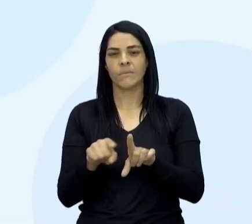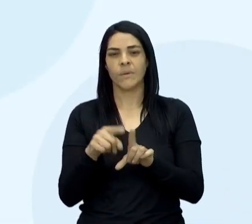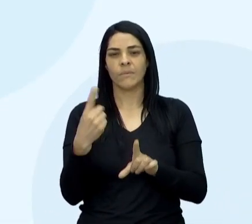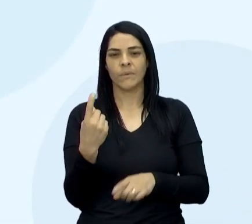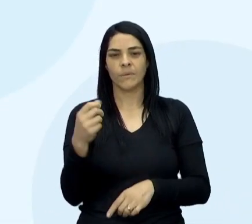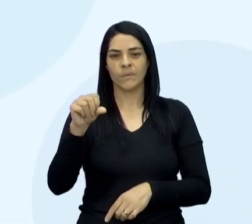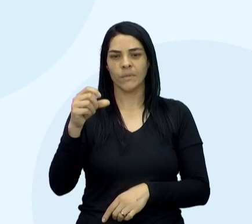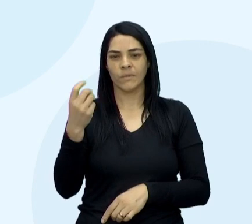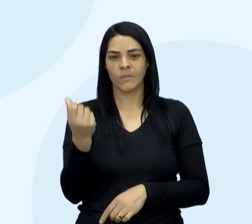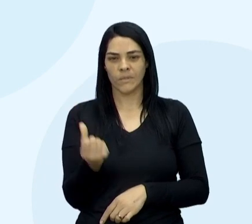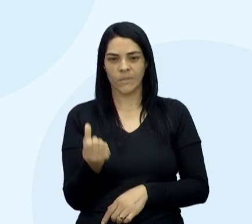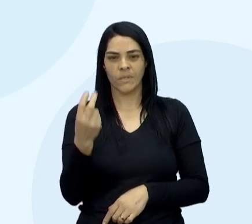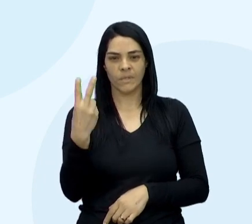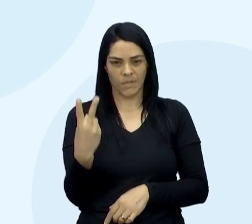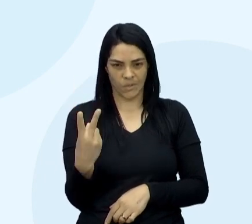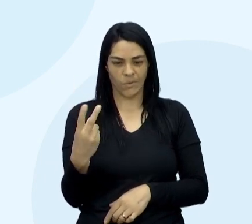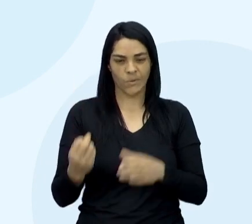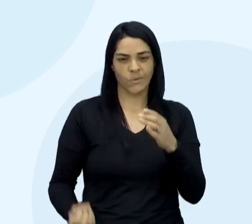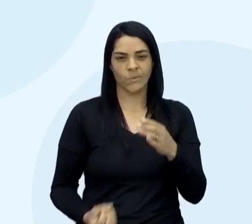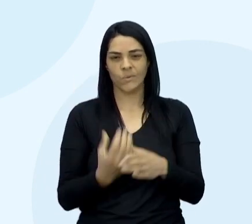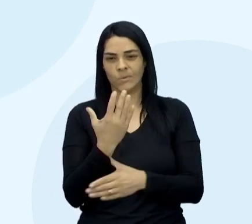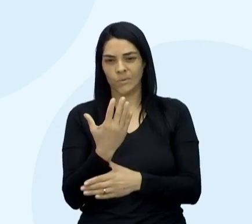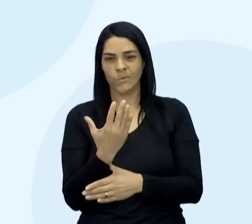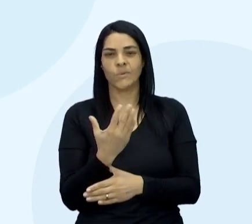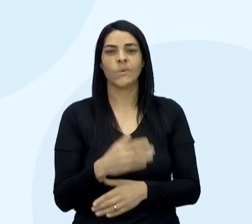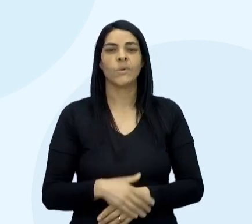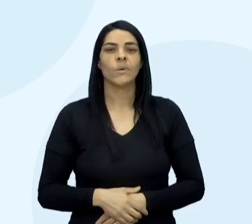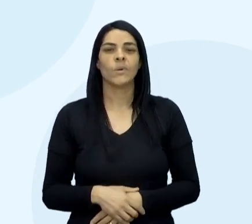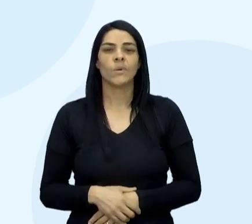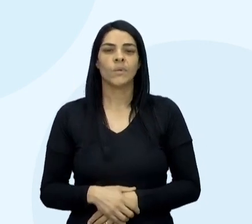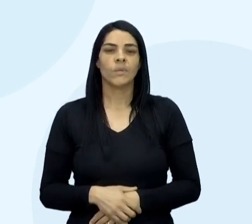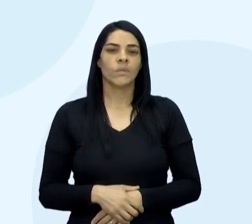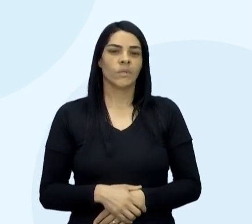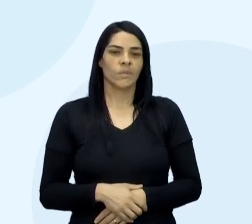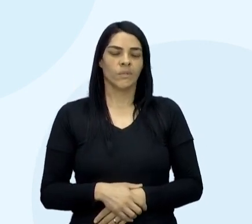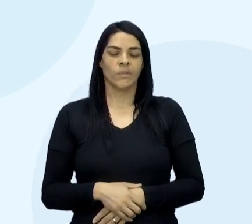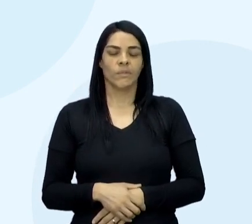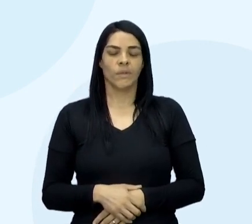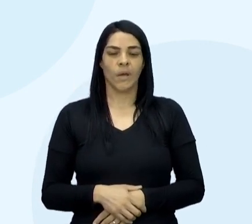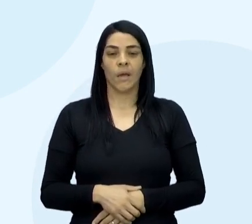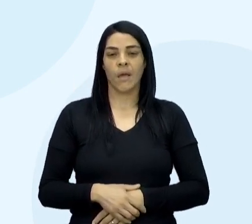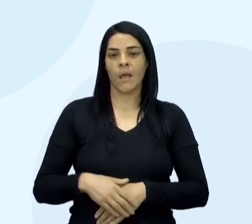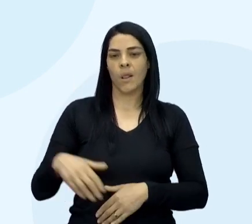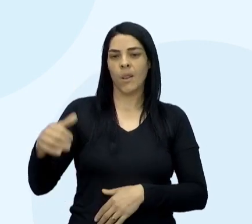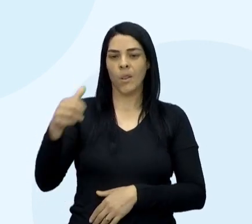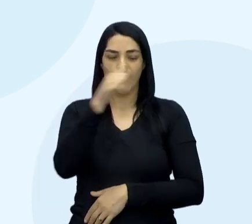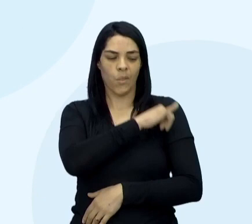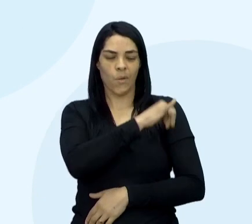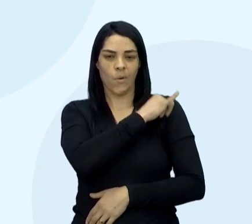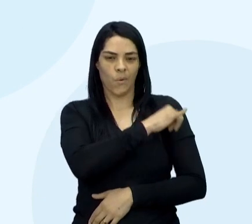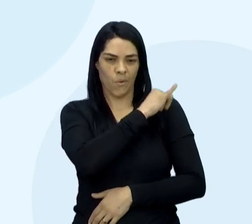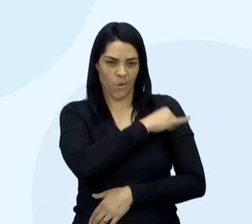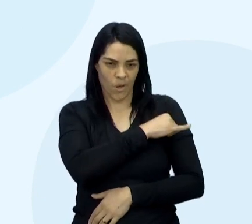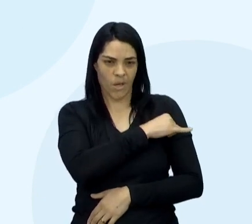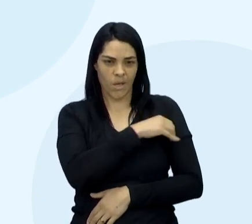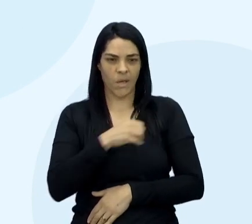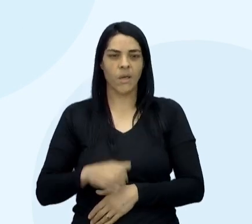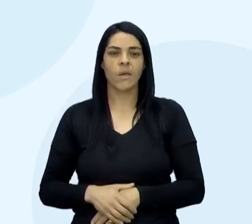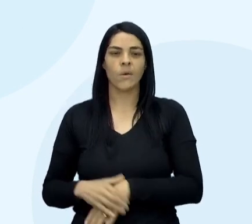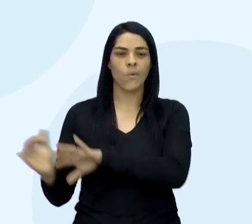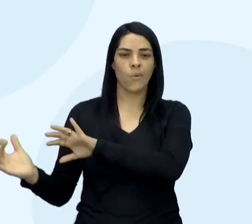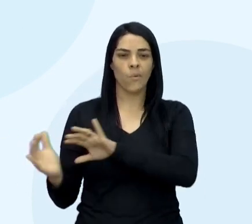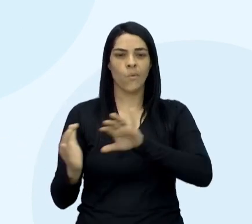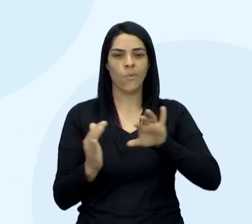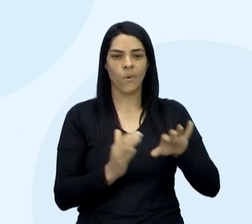neorrealismo italiano, surge no Rio um profundo questionamento às tentativas de transplantar Hollywood para o Brasil. A Alex Vianney realiza Agulha